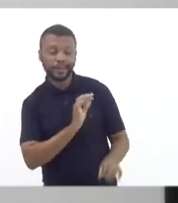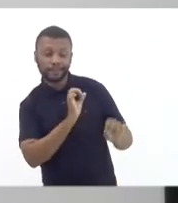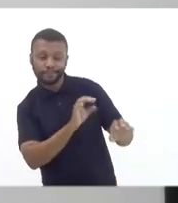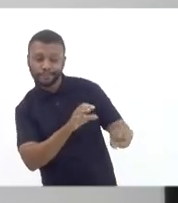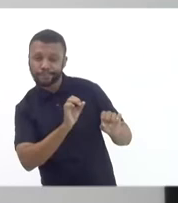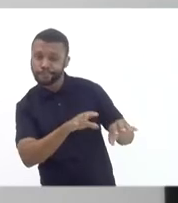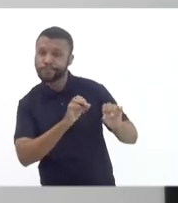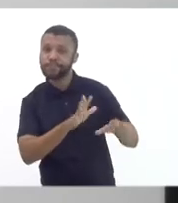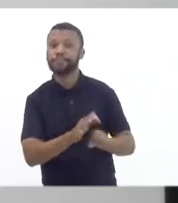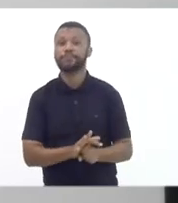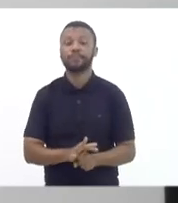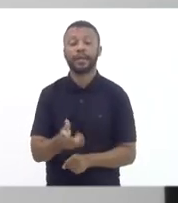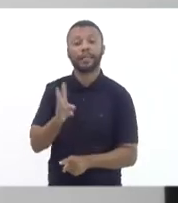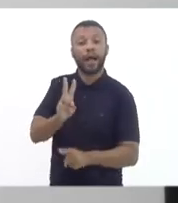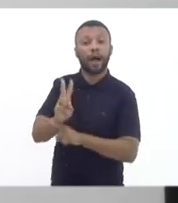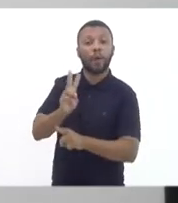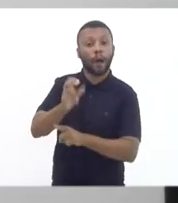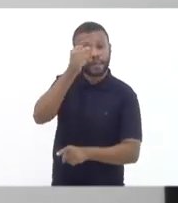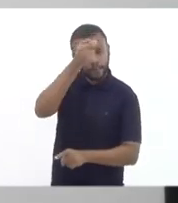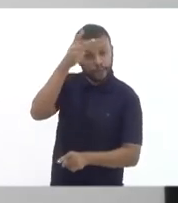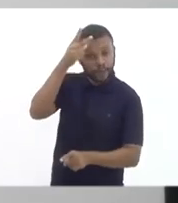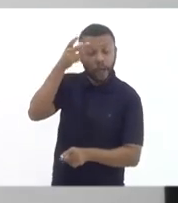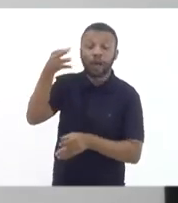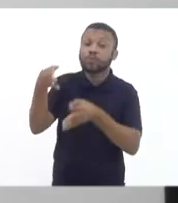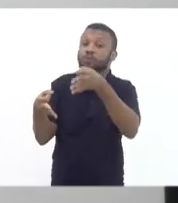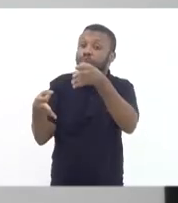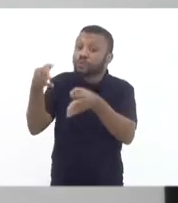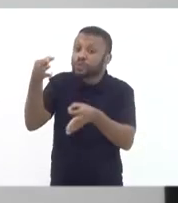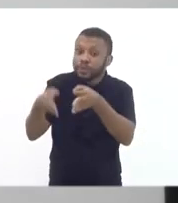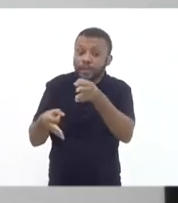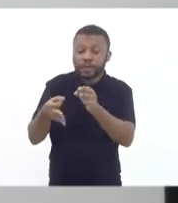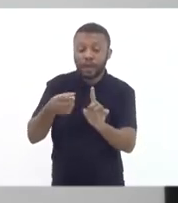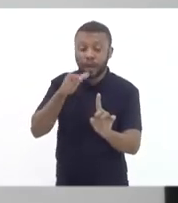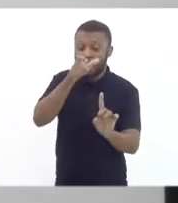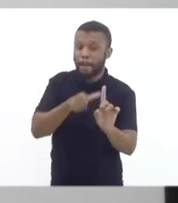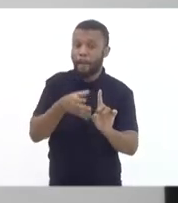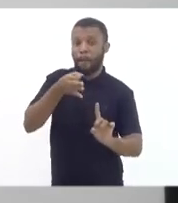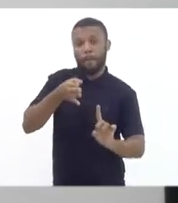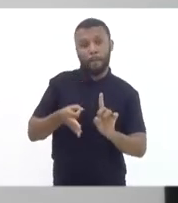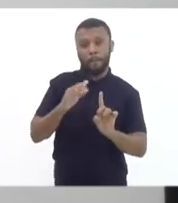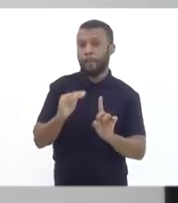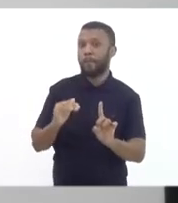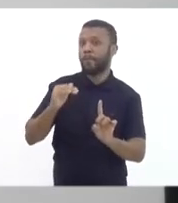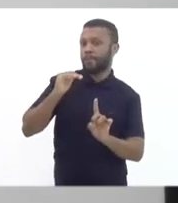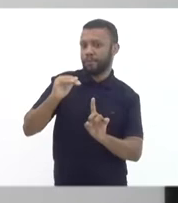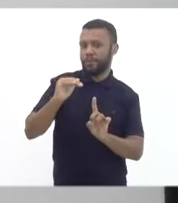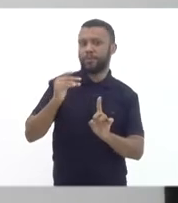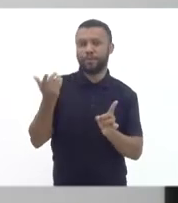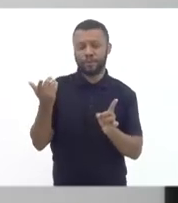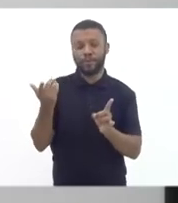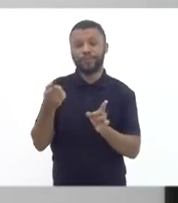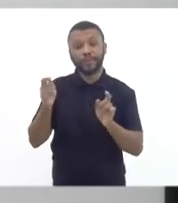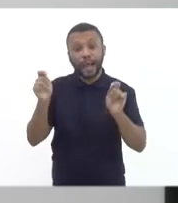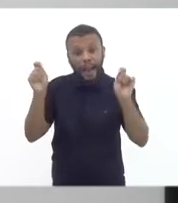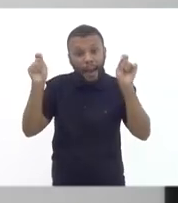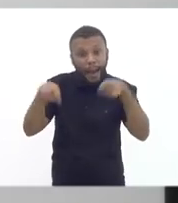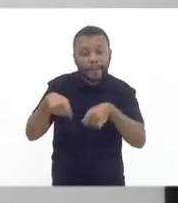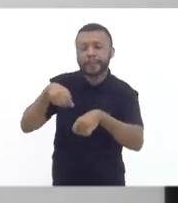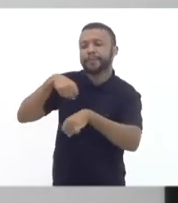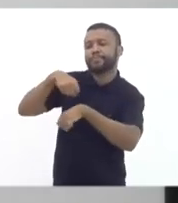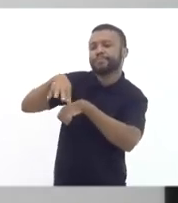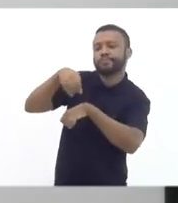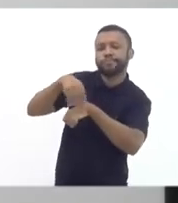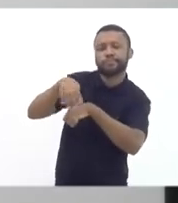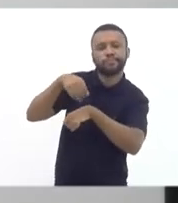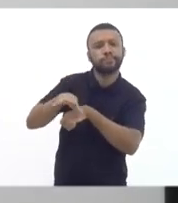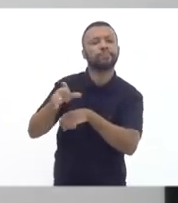municipal, da justiça, dos promotores de justiça, é importante, né, a capacitação para esse combate. Inclusive,